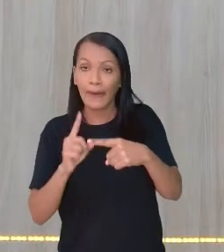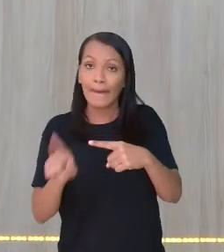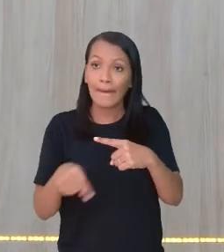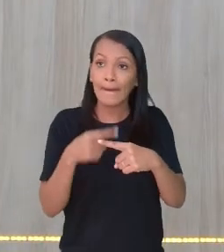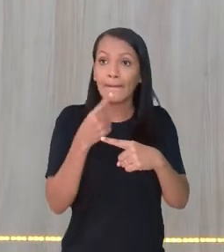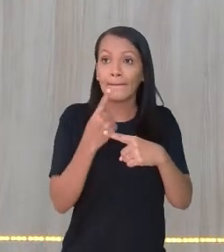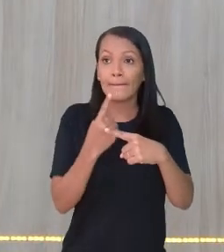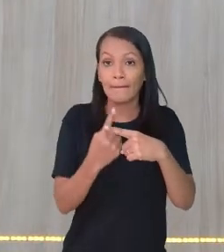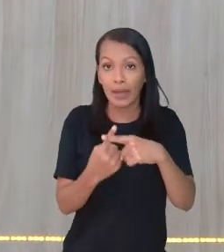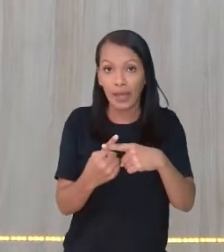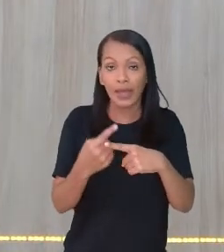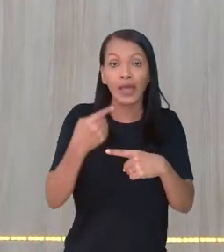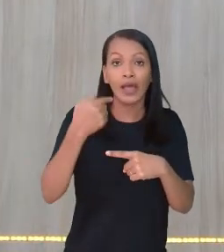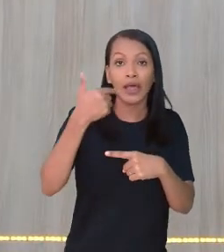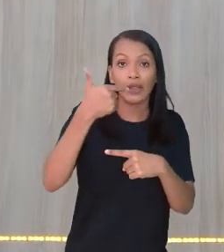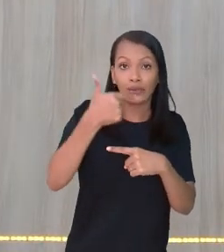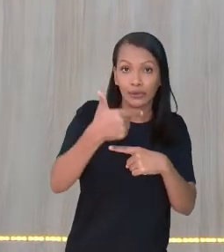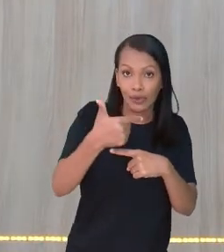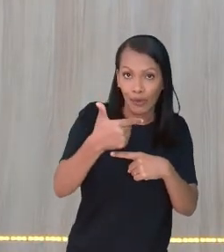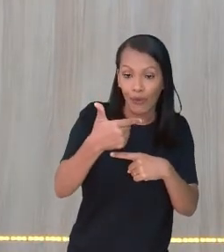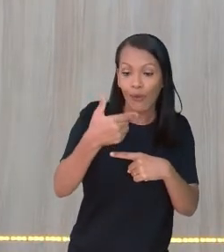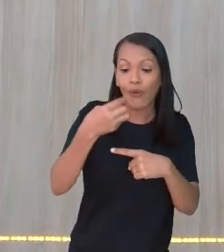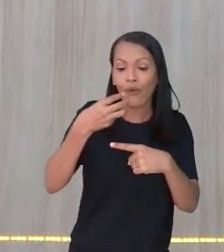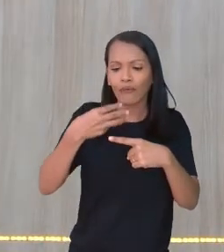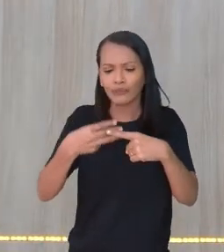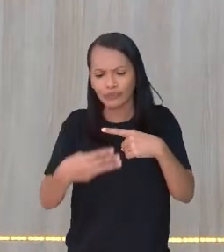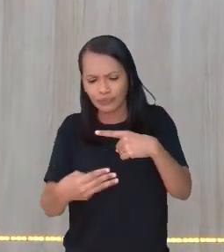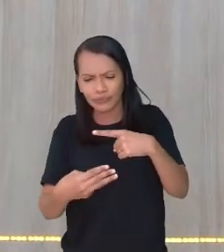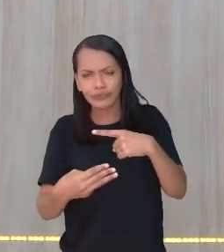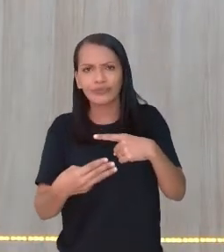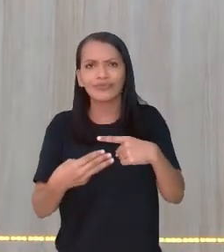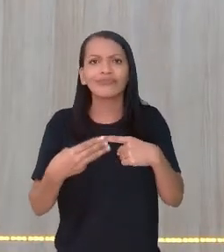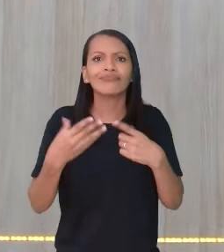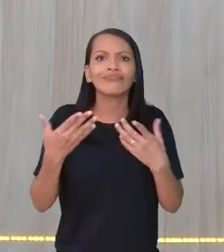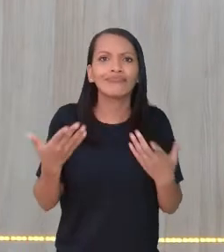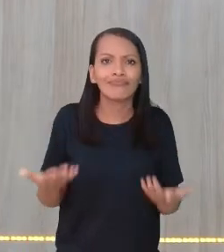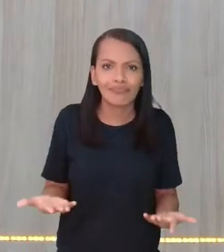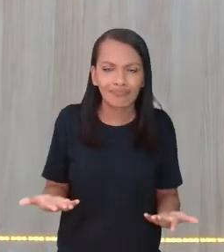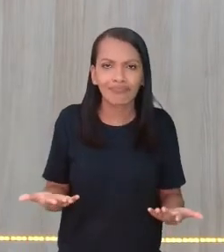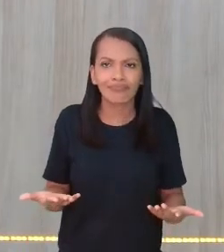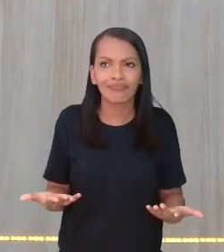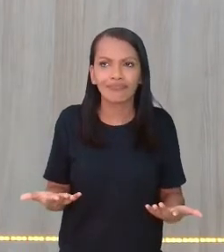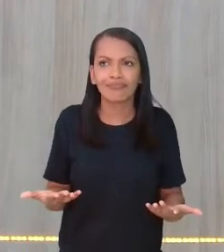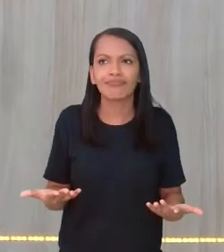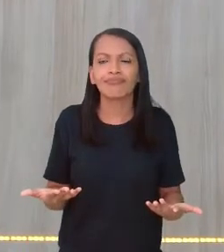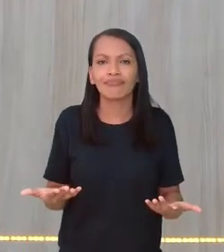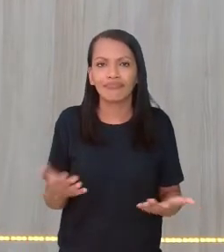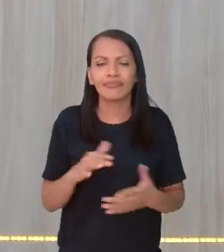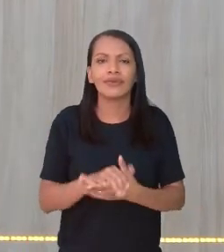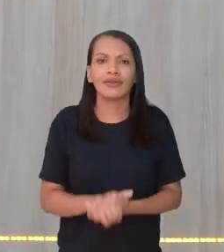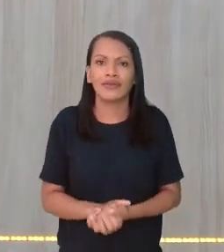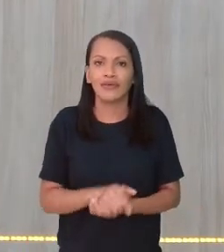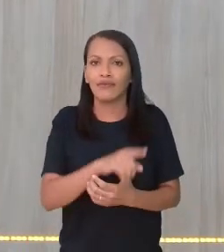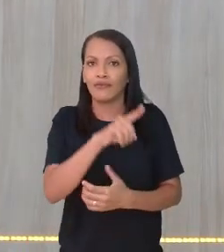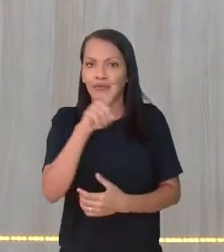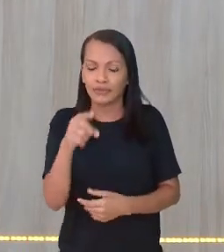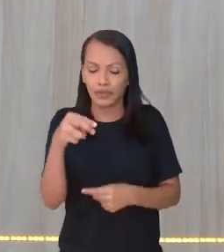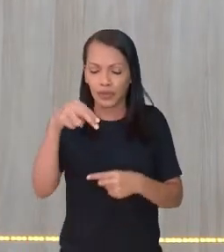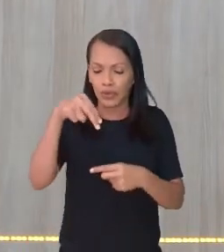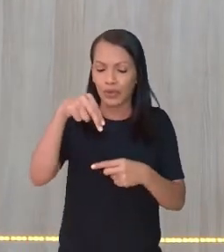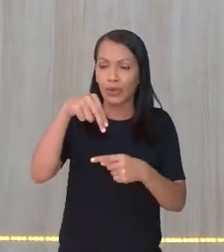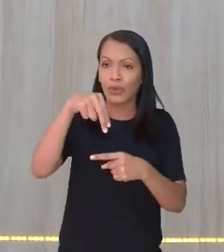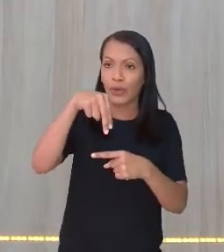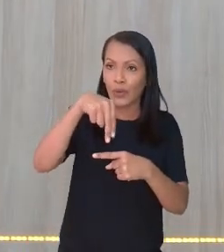iguais? Então, como é que eu resolvo aí uma adição de fração quando os denominadores são iguais? Você soma ao numerador,